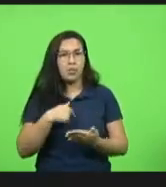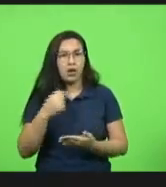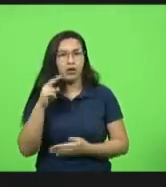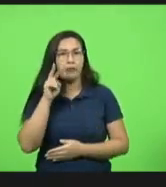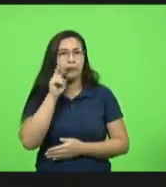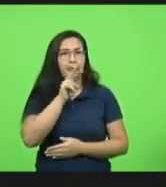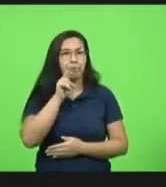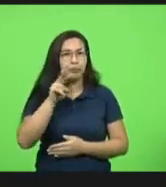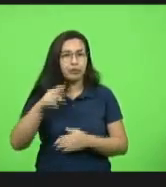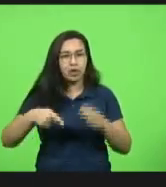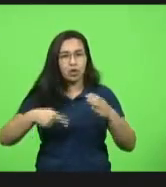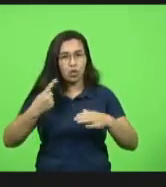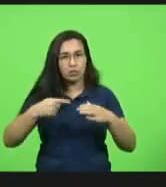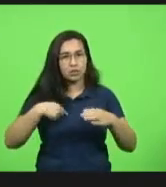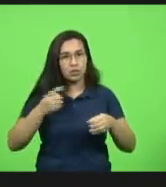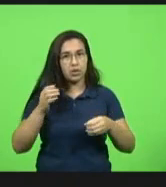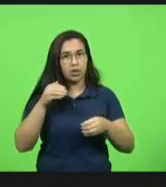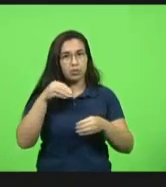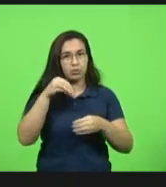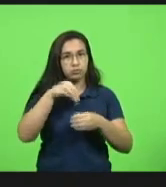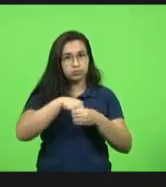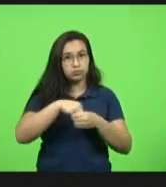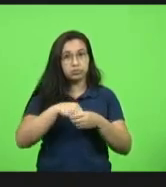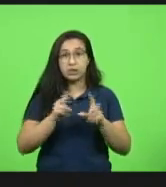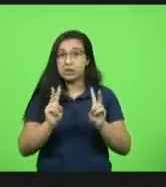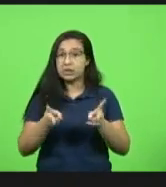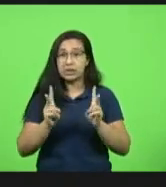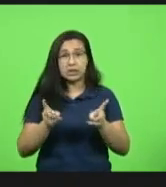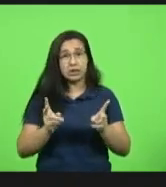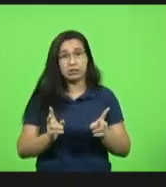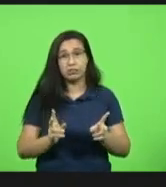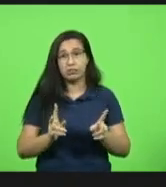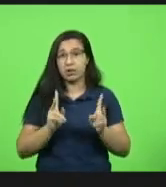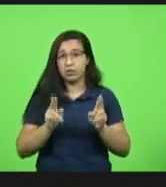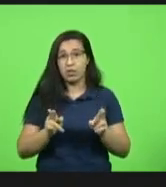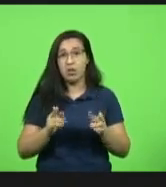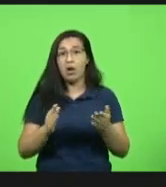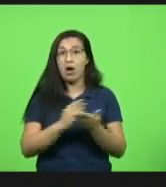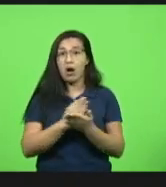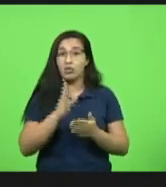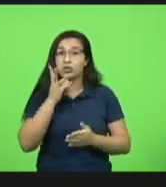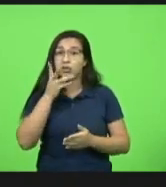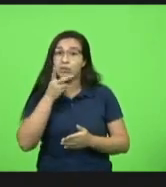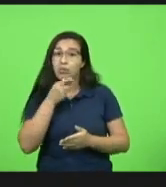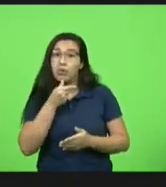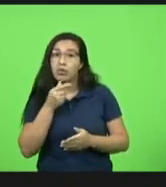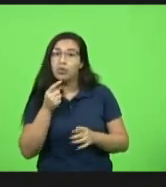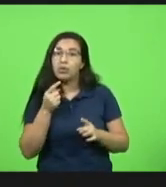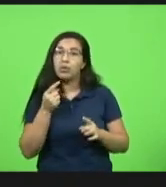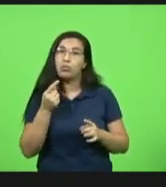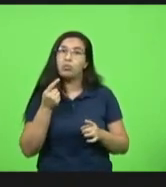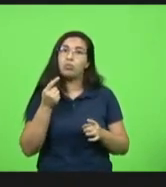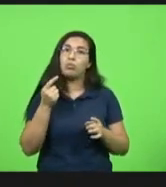e nas comissões que eu participo, que isso sempre acontece. Uns demoram mais, outros menos. Mas, enfim,